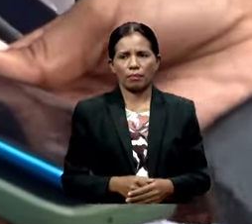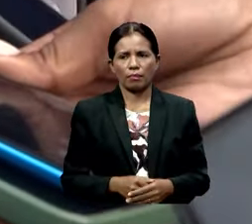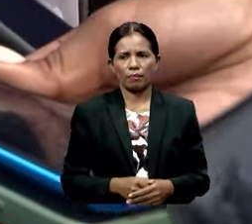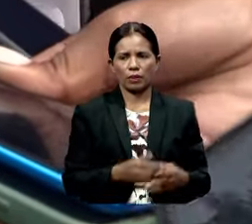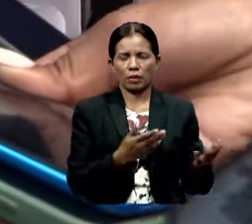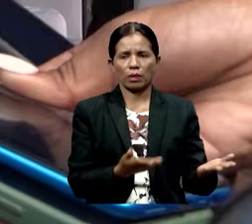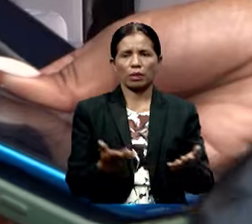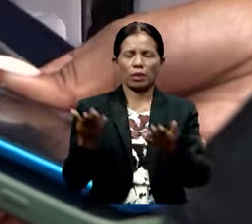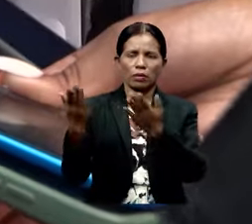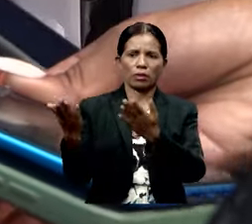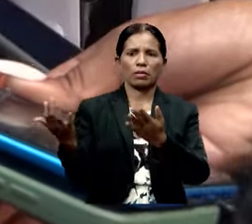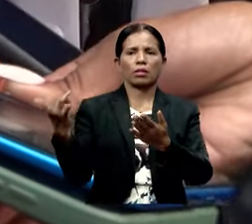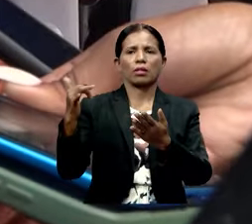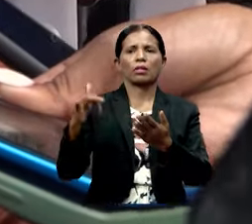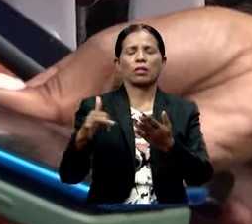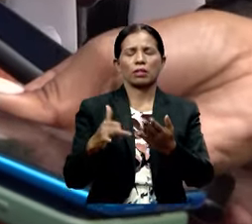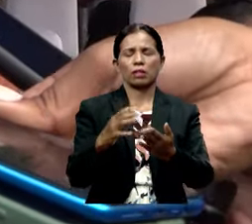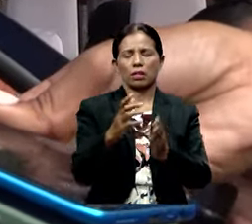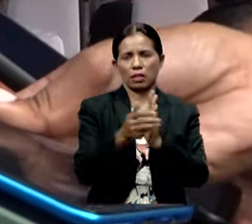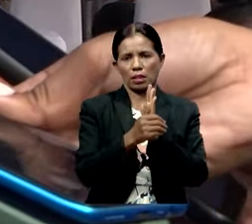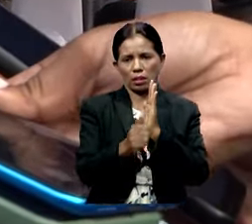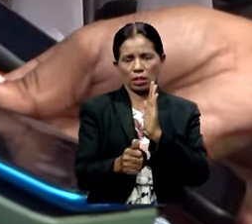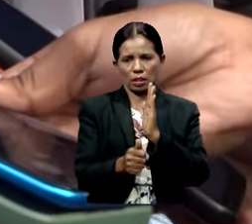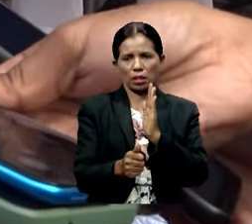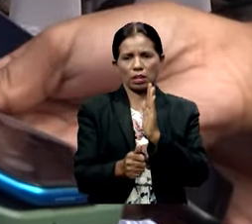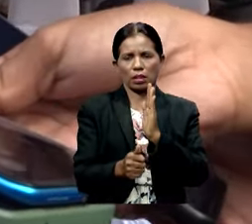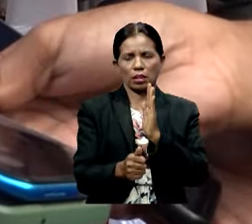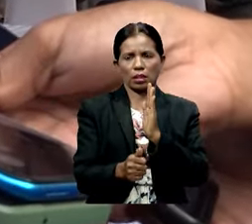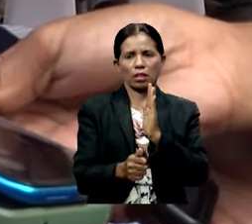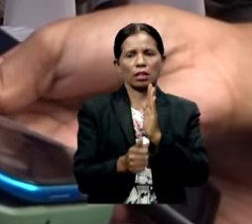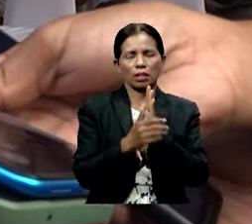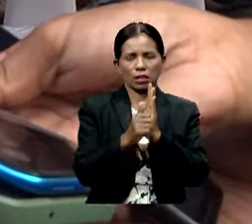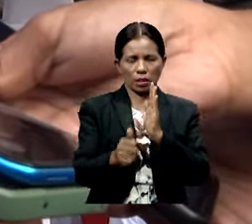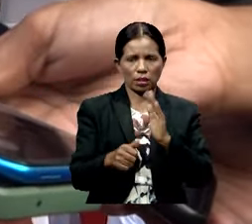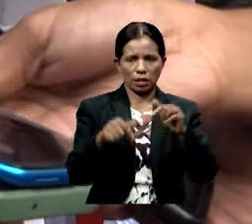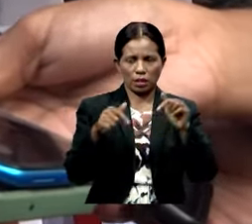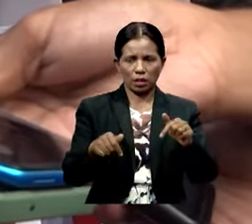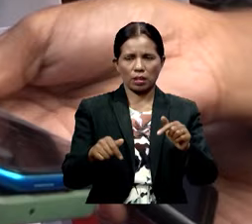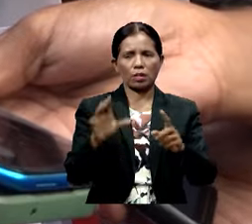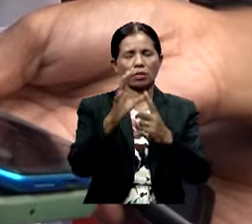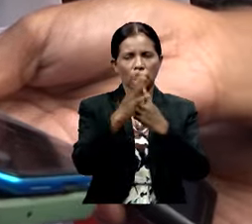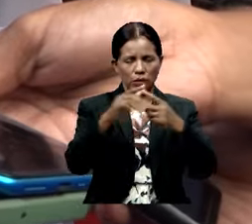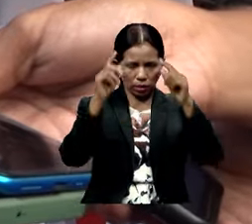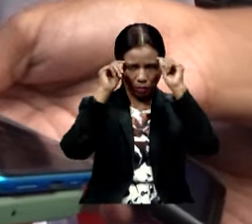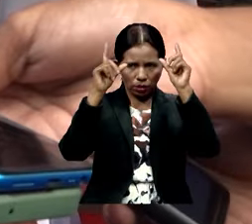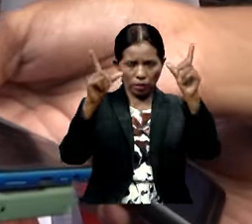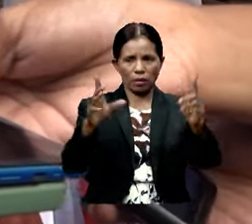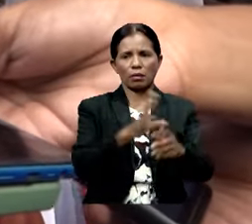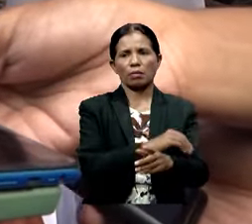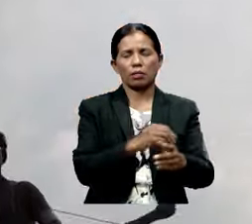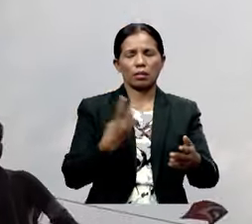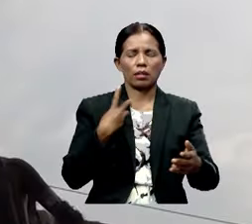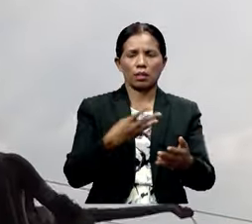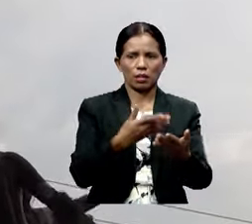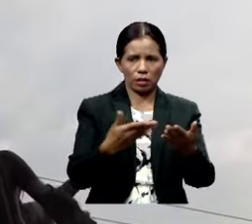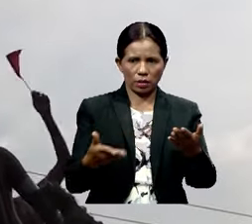eleva ser nia criatividade cada jovem nian e a caranava idane. Promove cultura Timor-Leste, promove tene produto